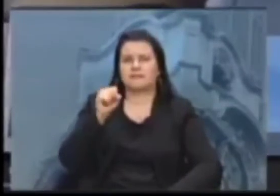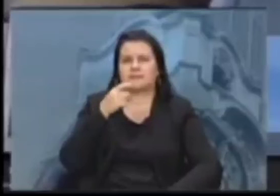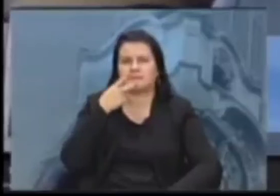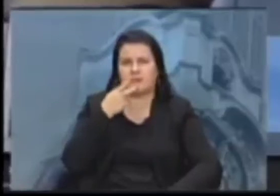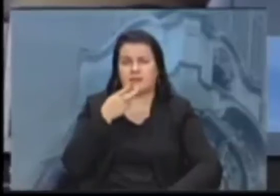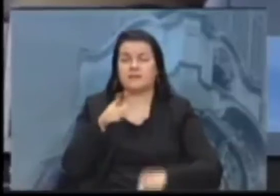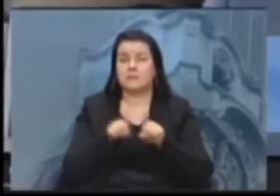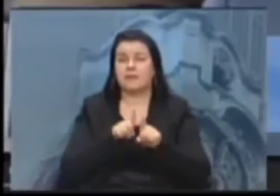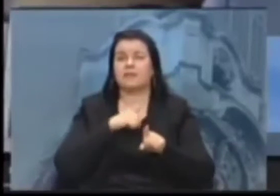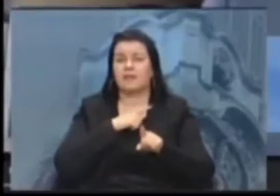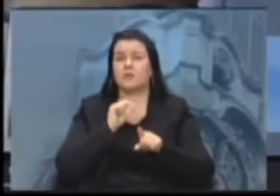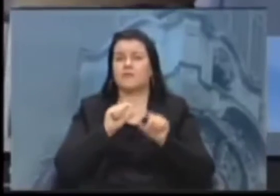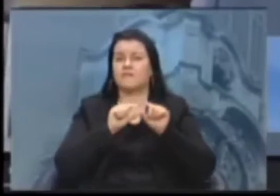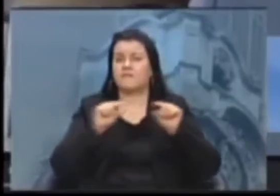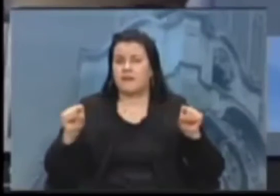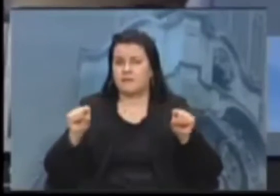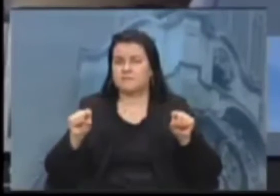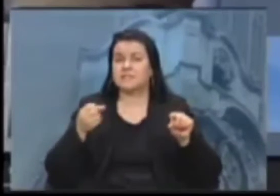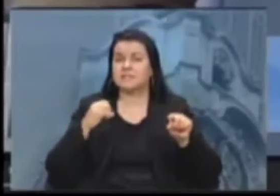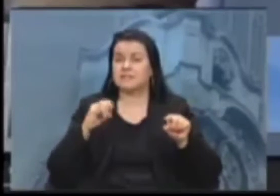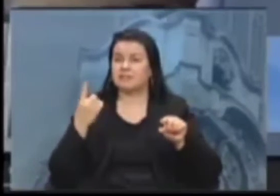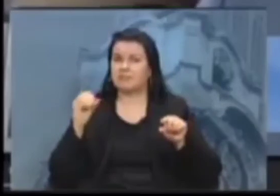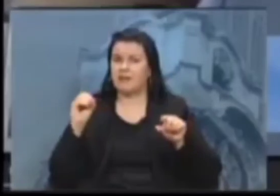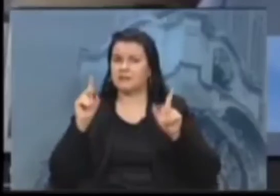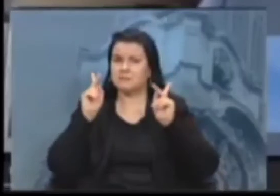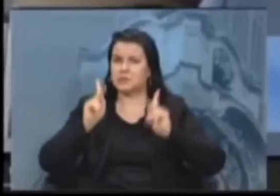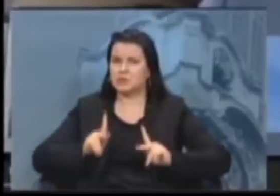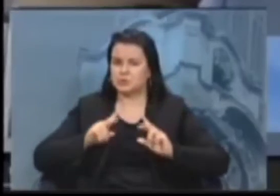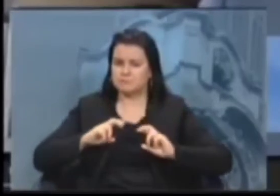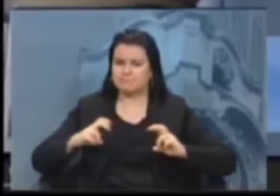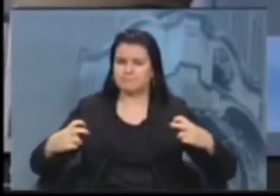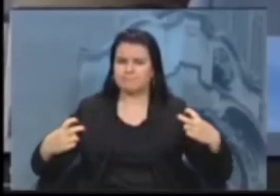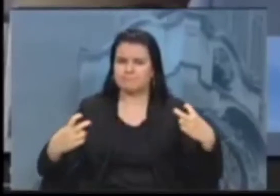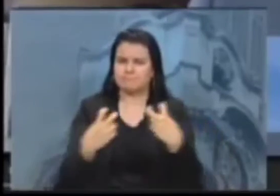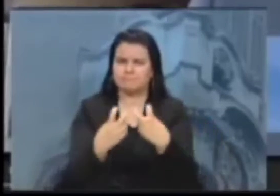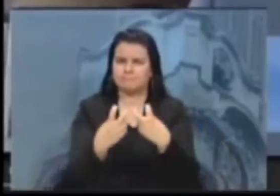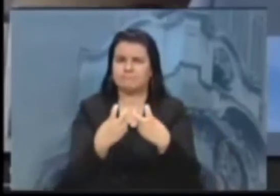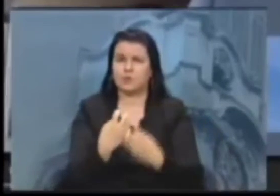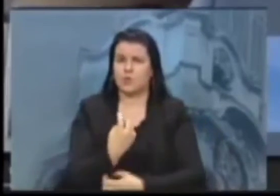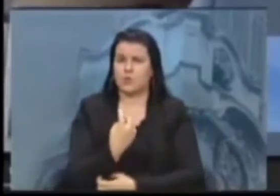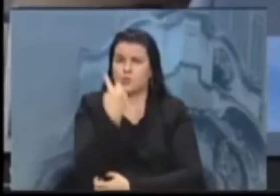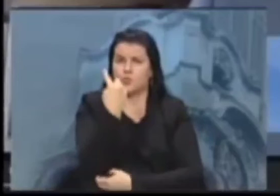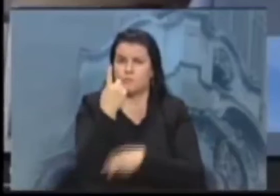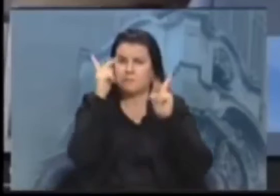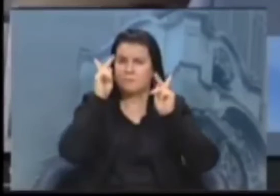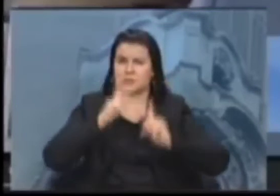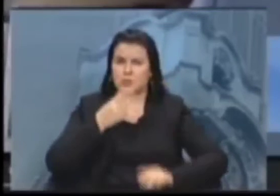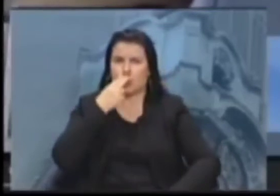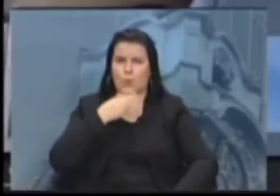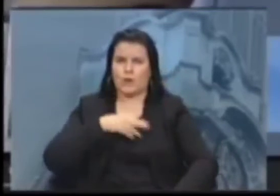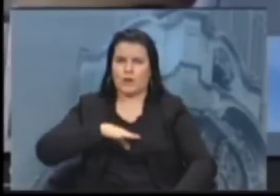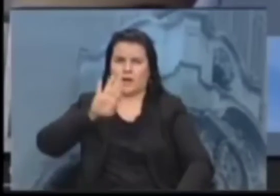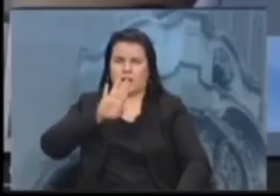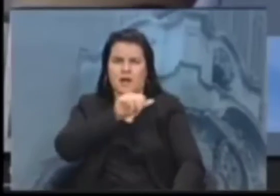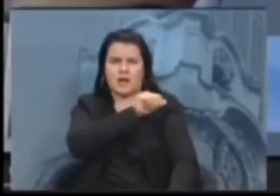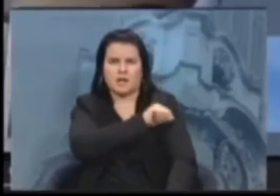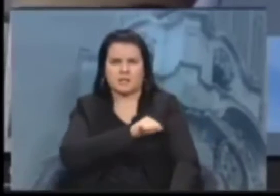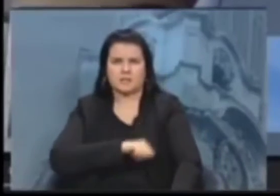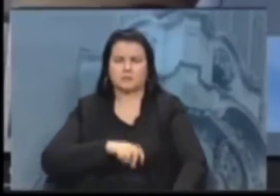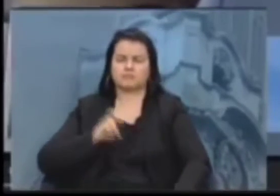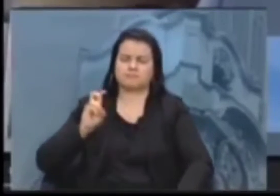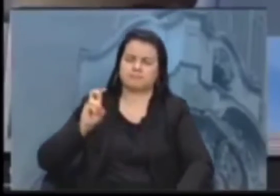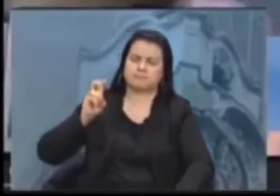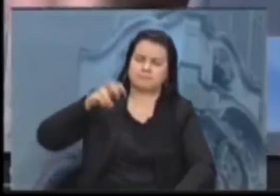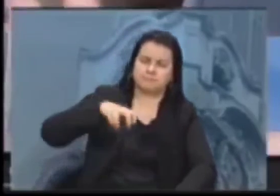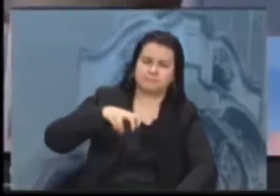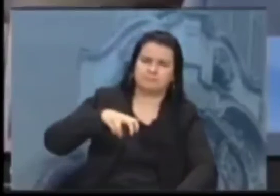máxima: quando 10 pessoas estão numa mesa e um nazista se senta nessa mesa e